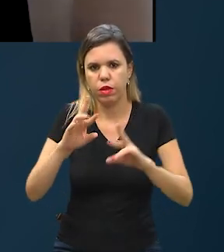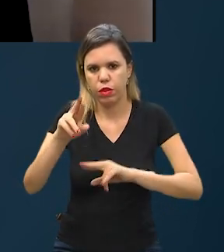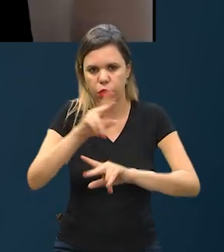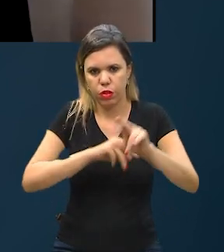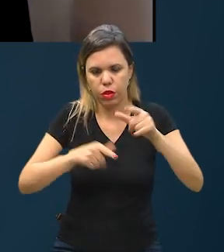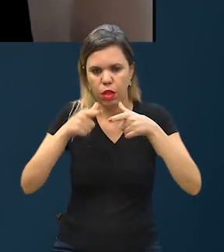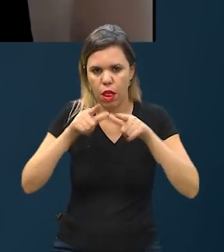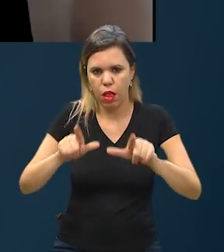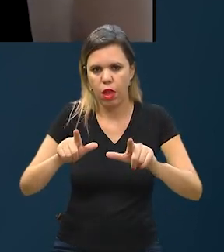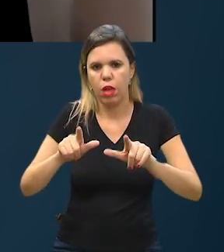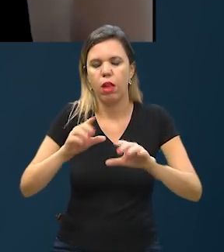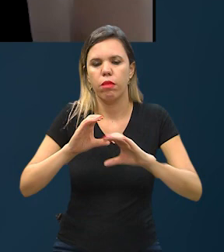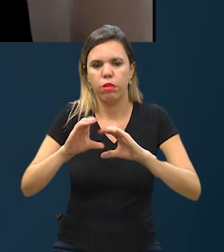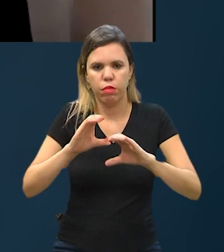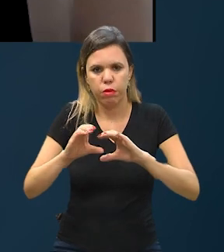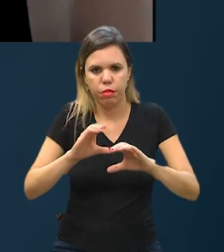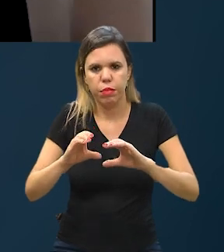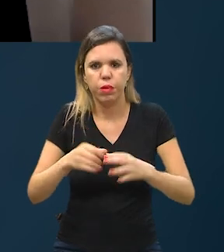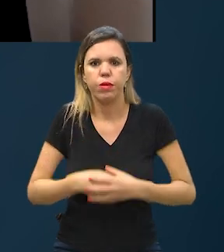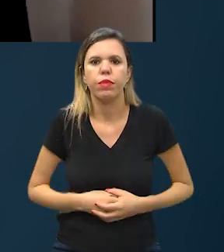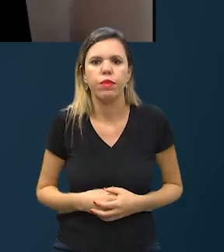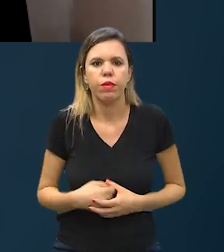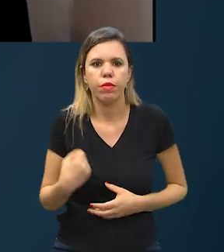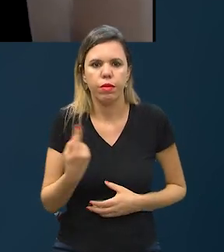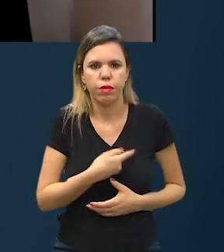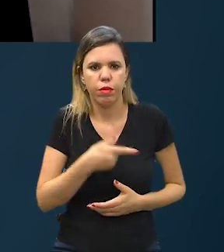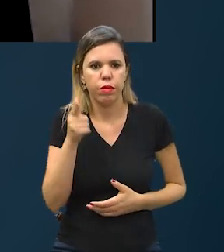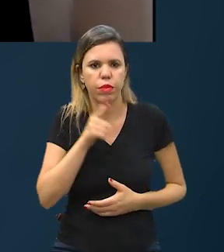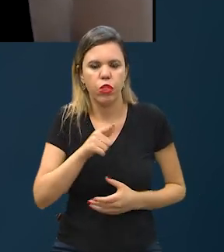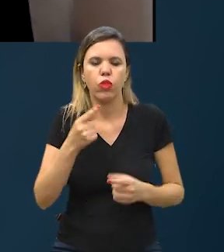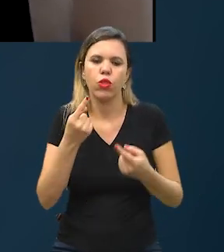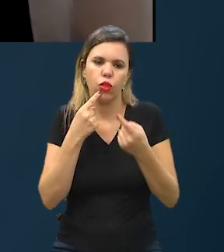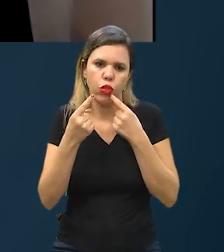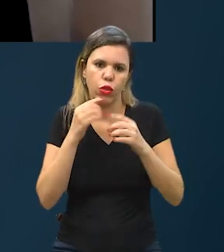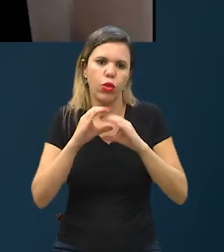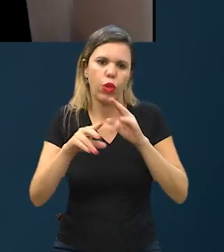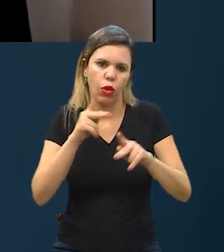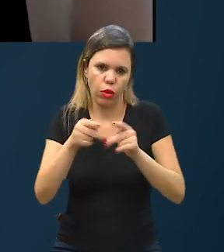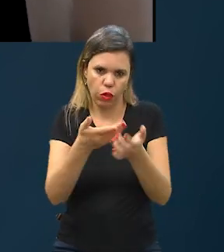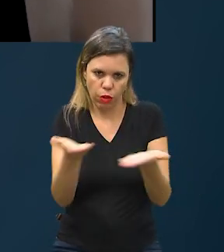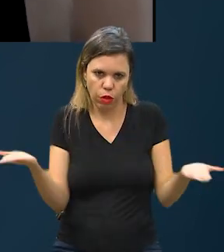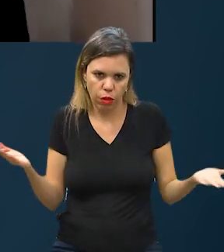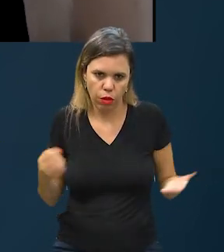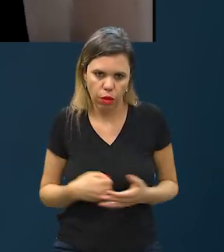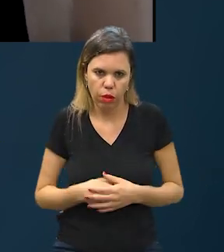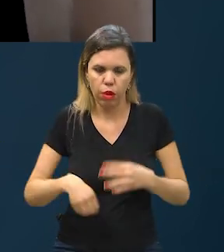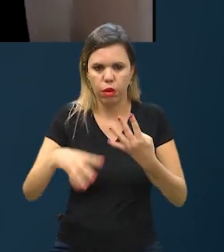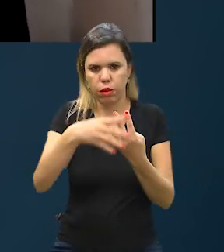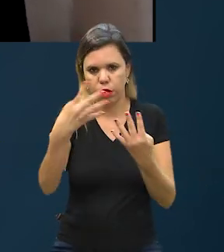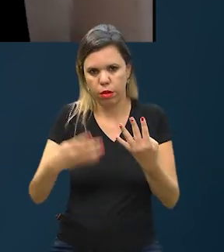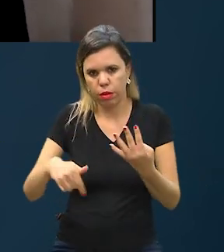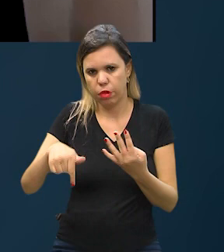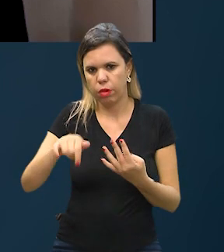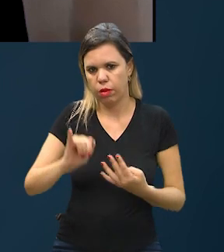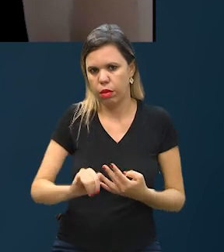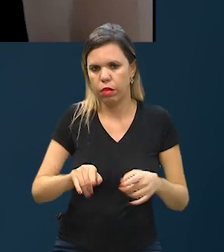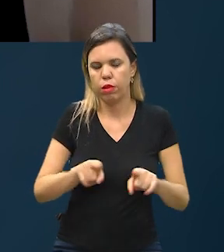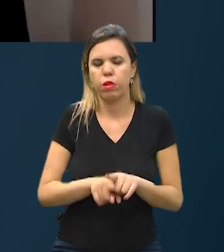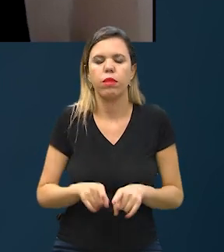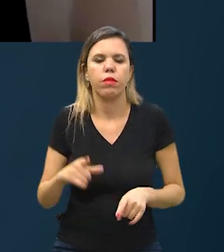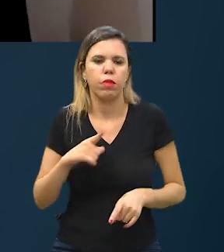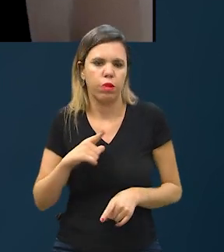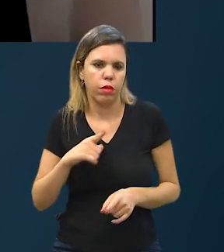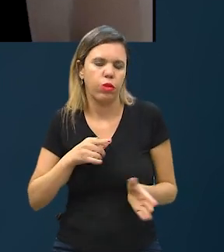diversas línguas, né? Então, a gente consegue dialogar com a população LGBTQI, a gente